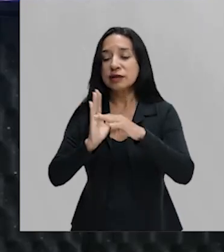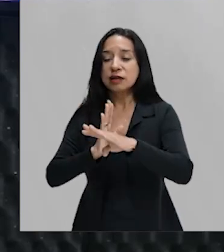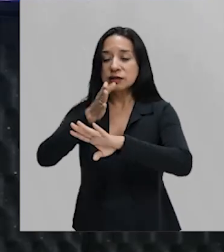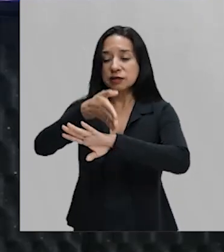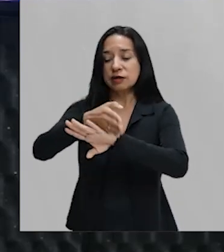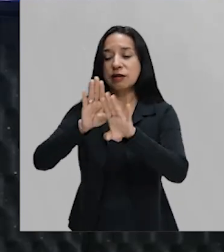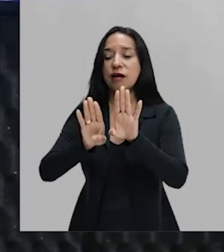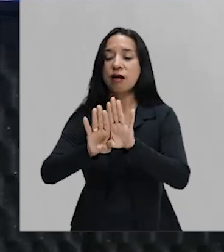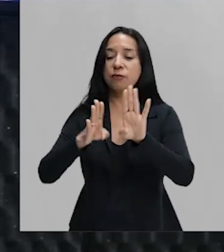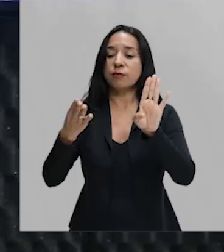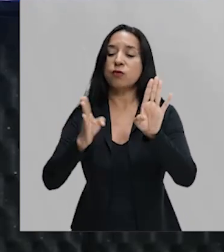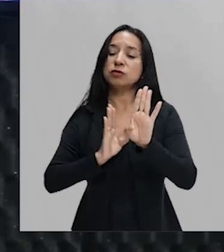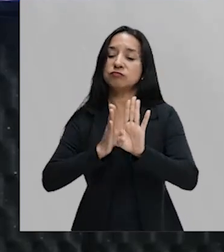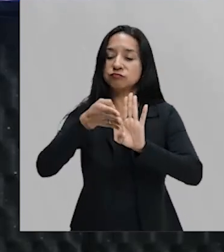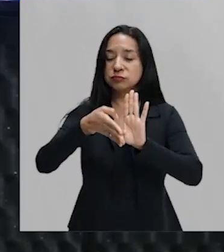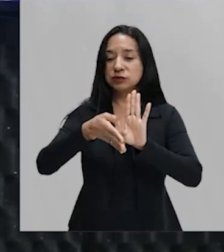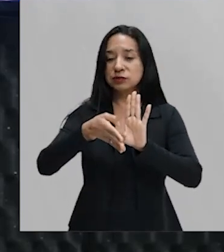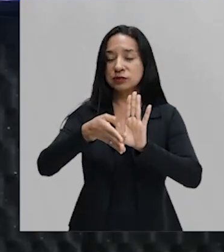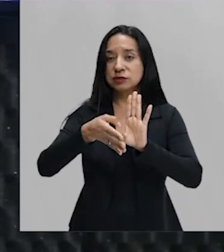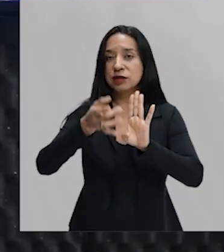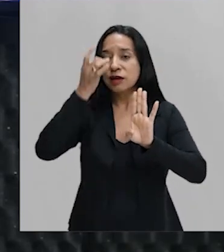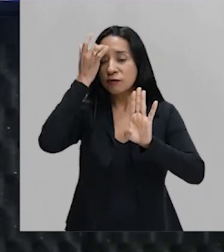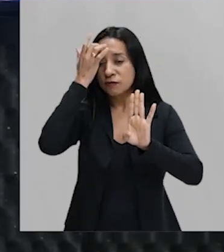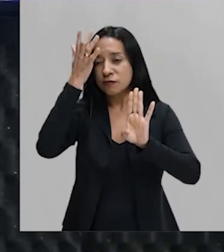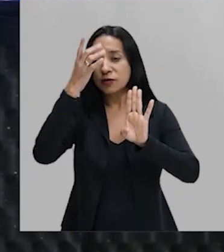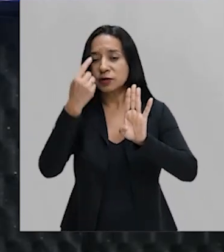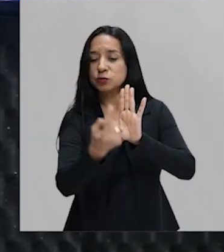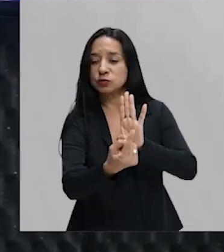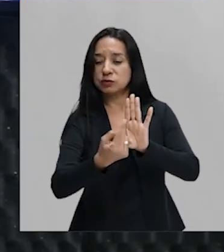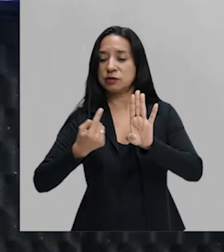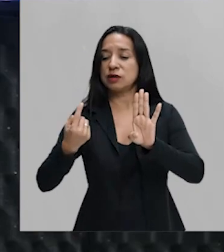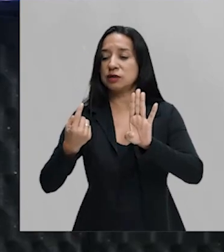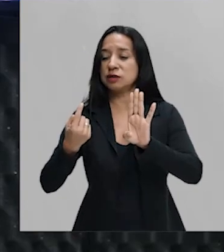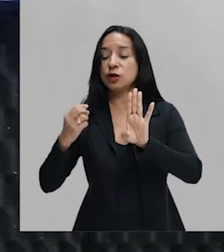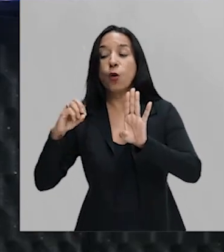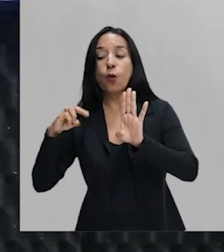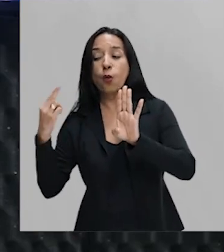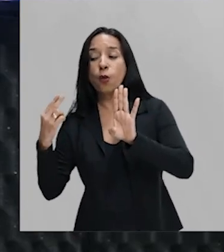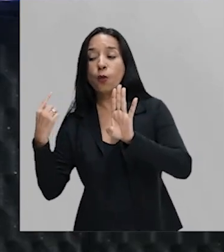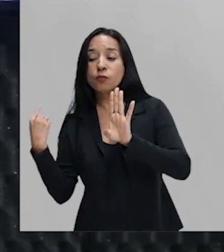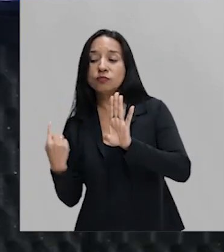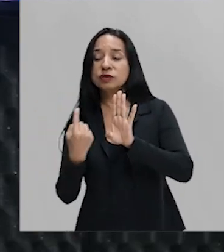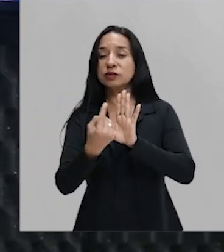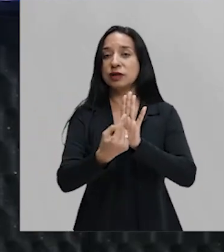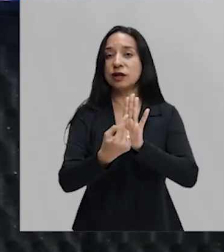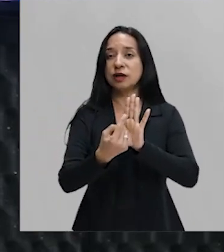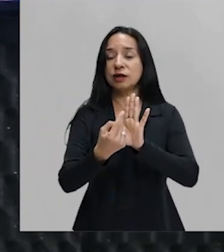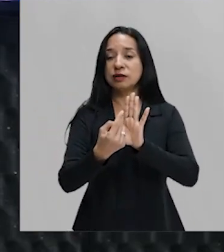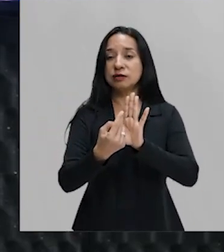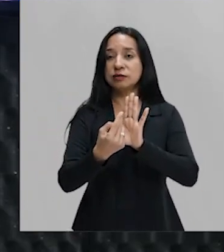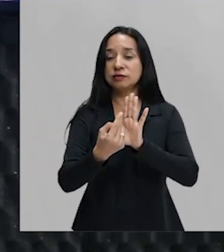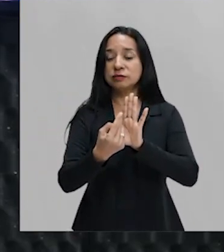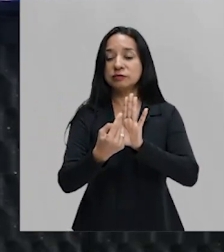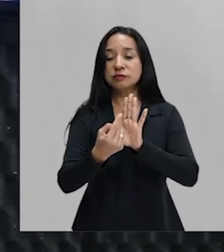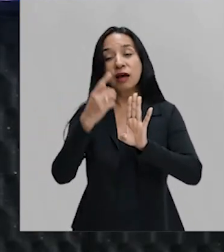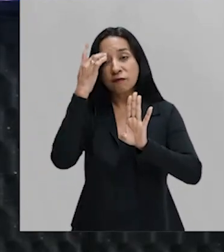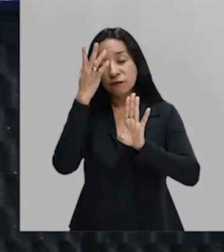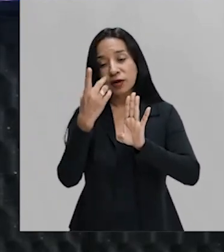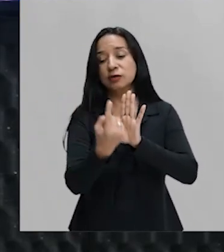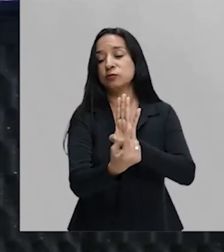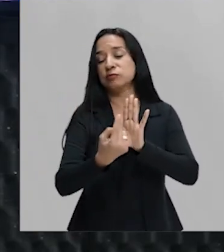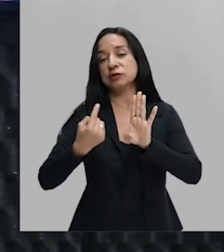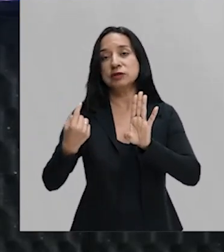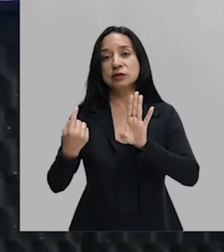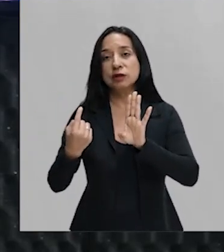a porta, é mais fácil sair pessoas do ônibus ou é mais fácil você entrar? Lógico que é mais fácil sair